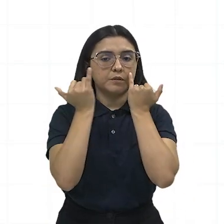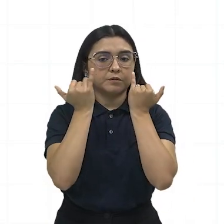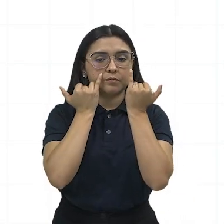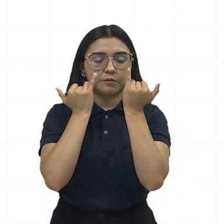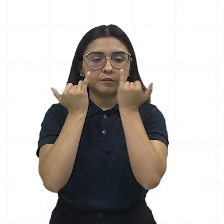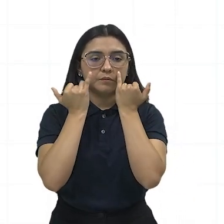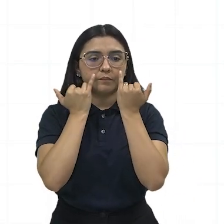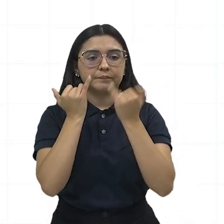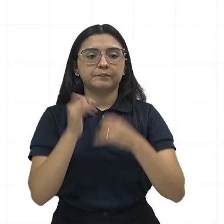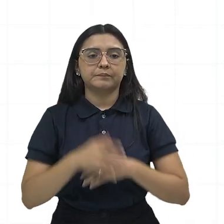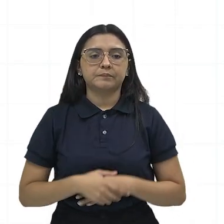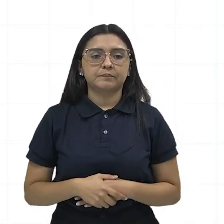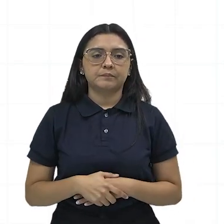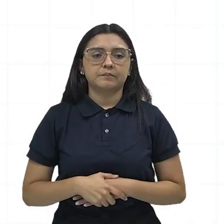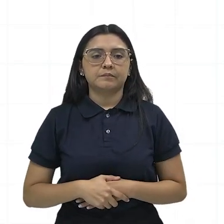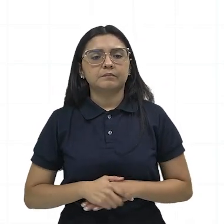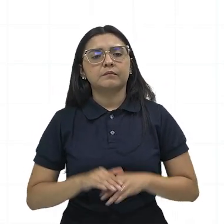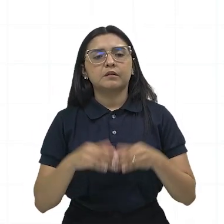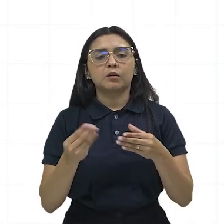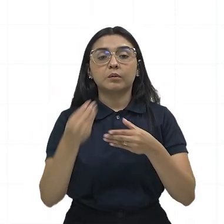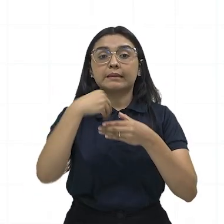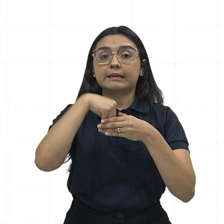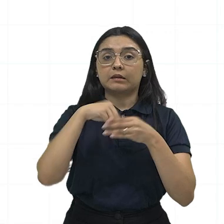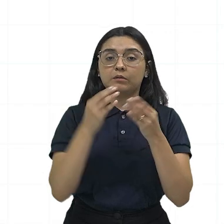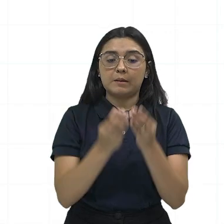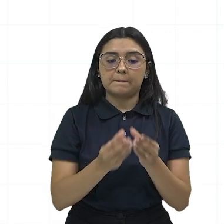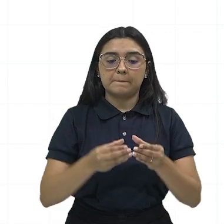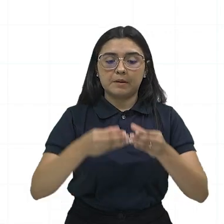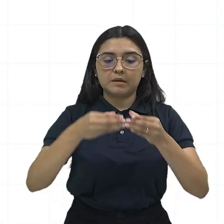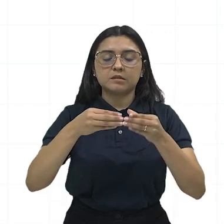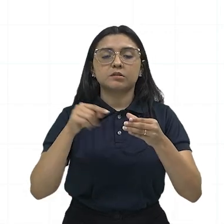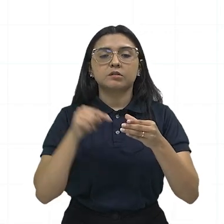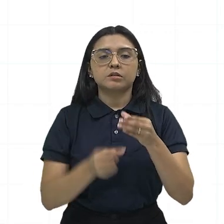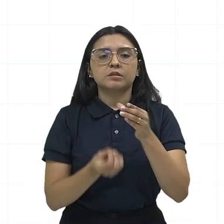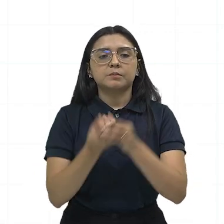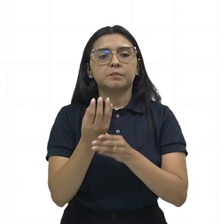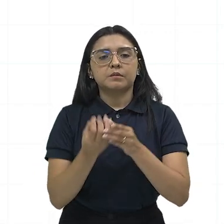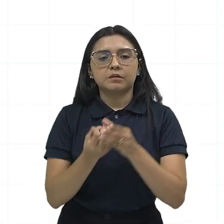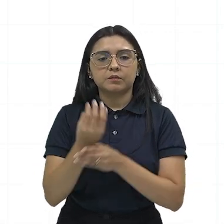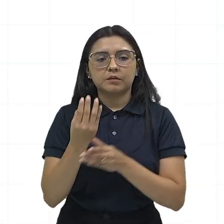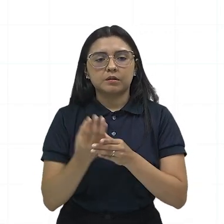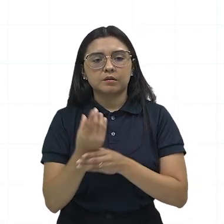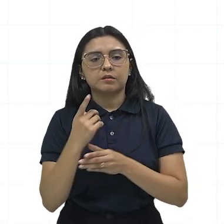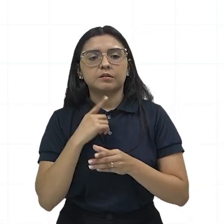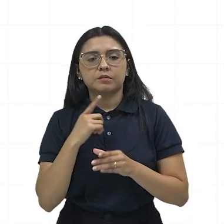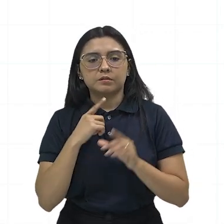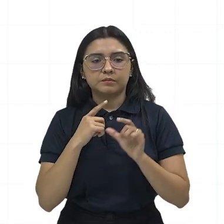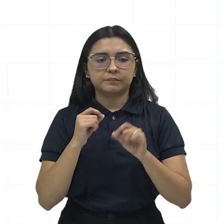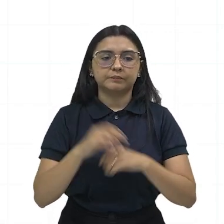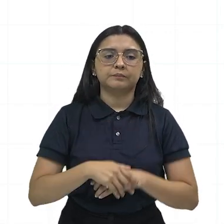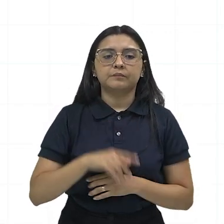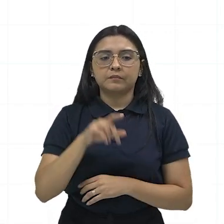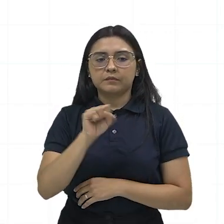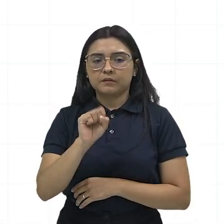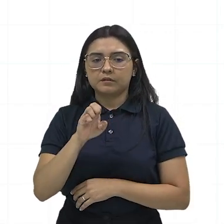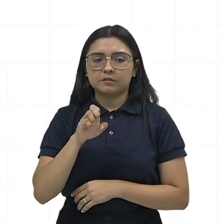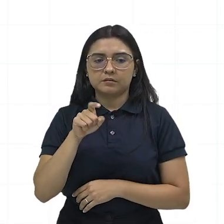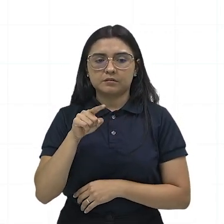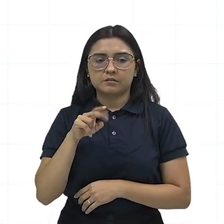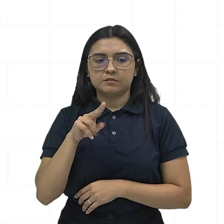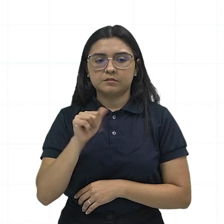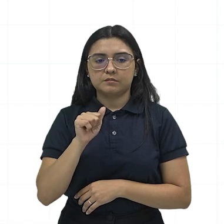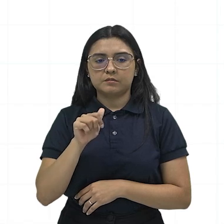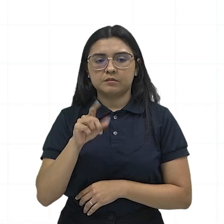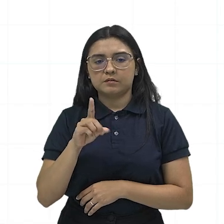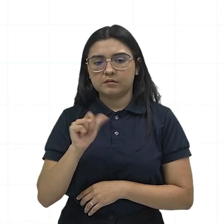no interior das hemácias podem-se desenvolver as formas sexuadas, como eu falei para vocês.